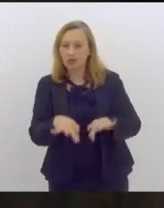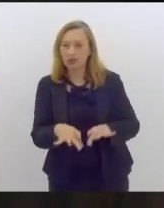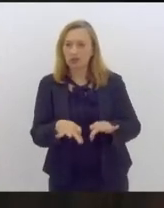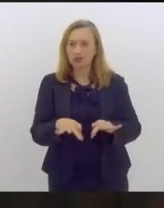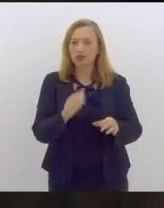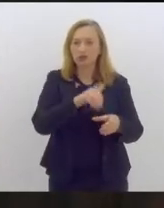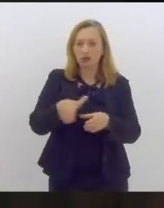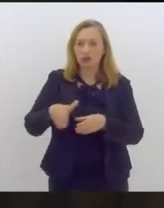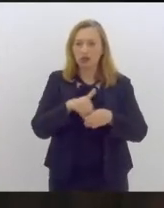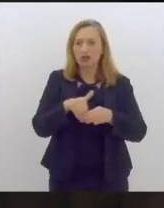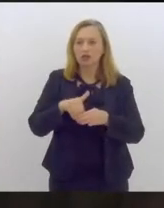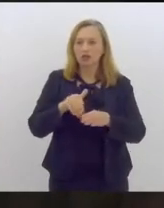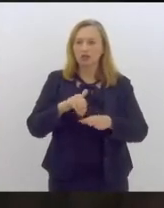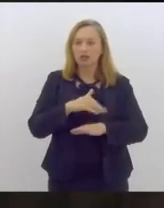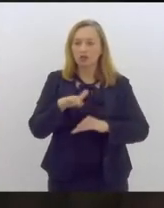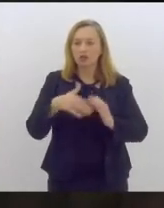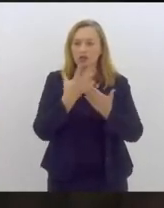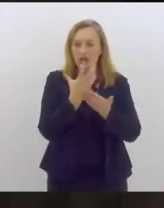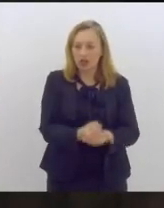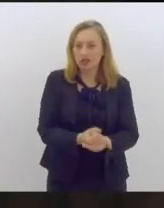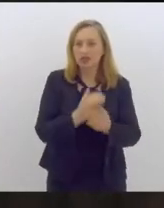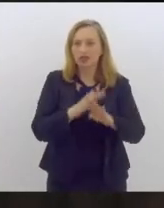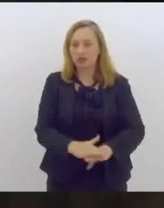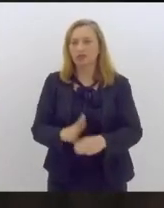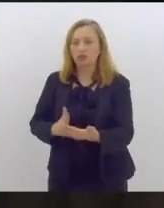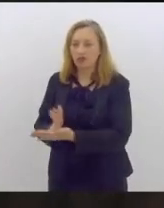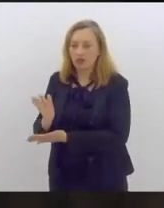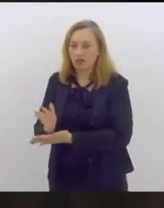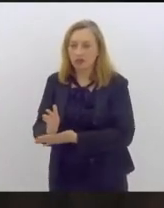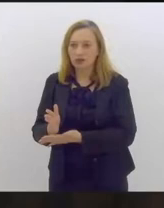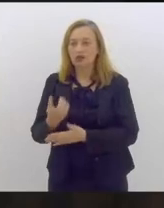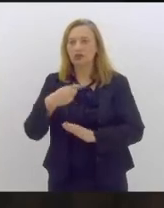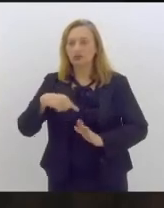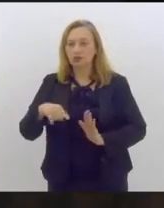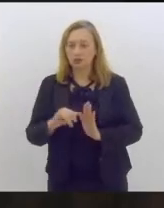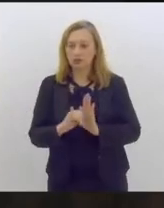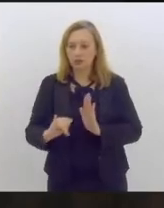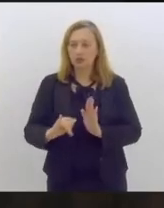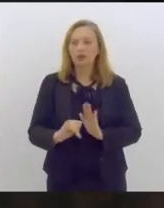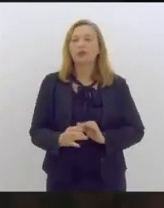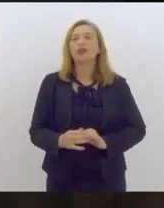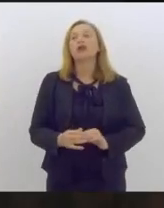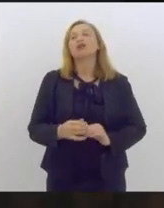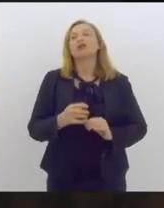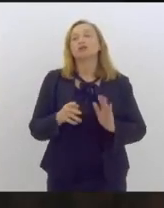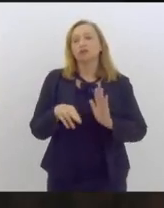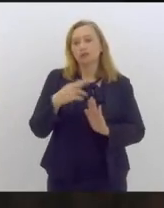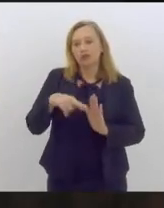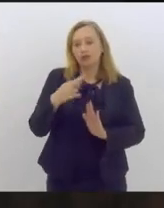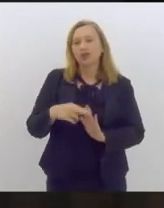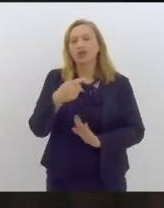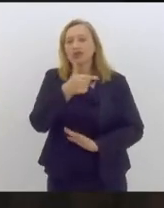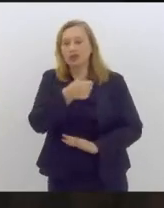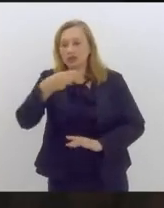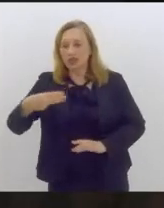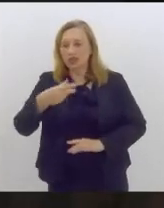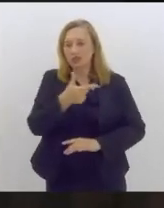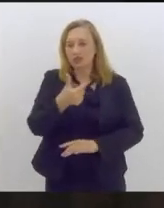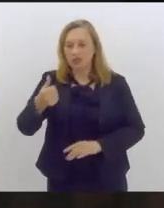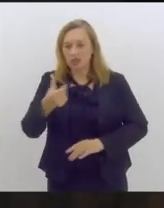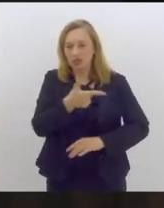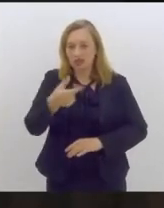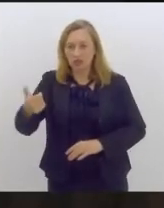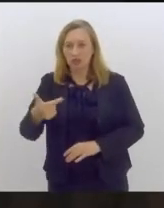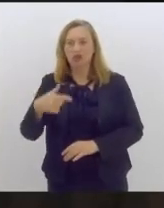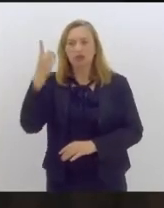discutir encerrada a discussão e votação que aprovam permaneçam Como estão aprovada vai à promulgação pode a solução três 2322 de